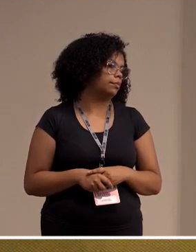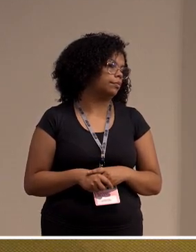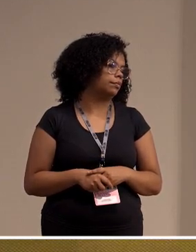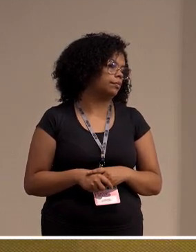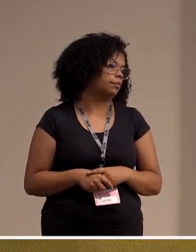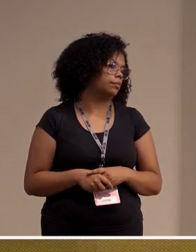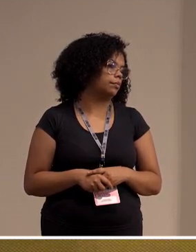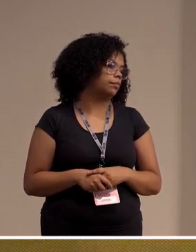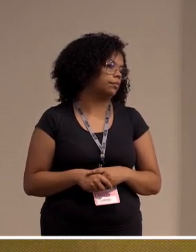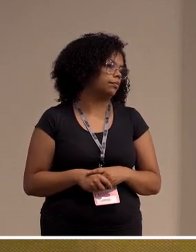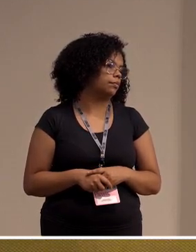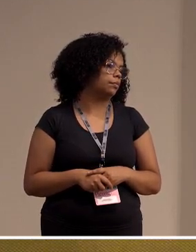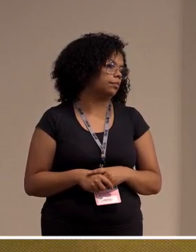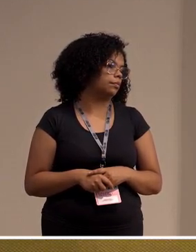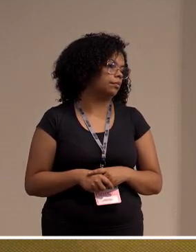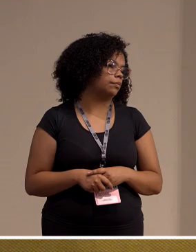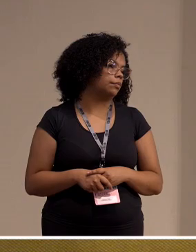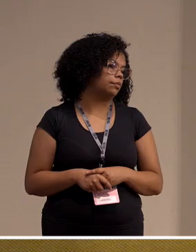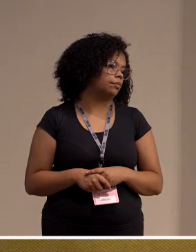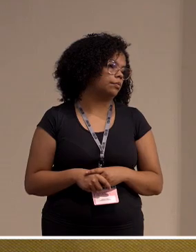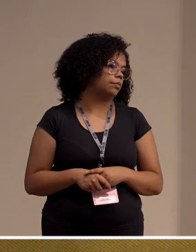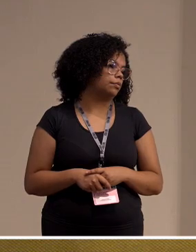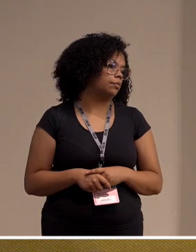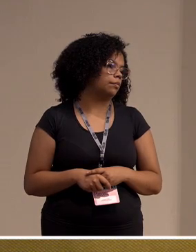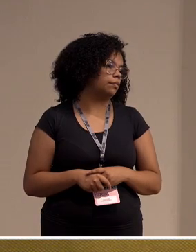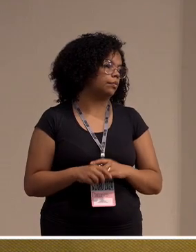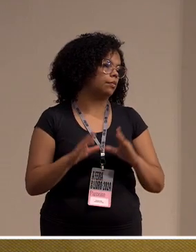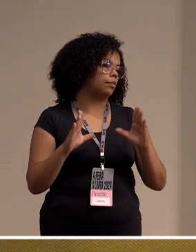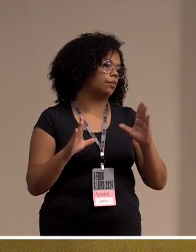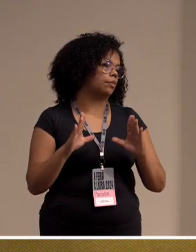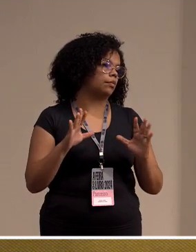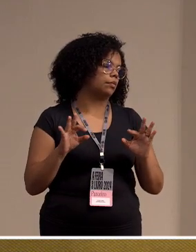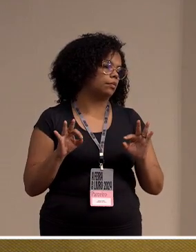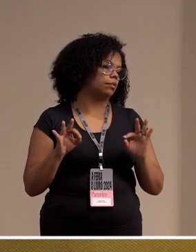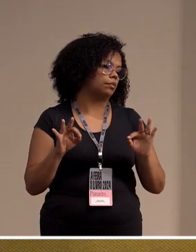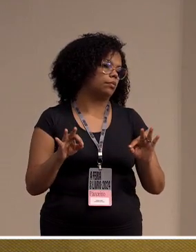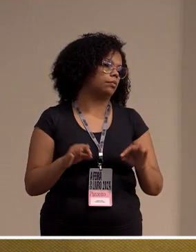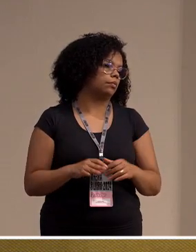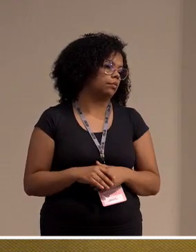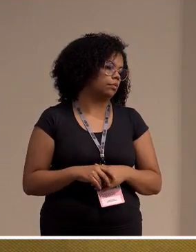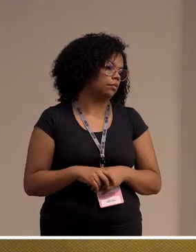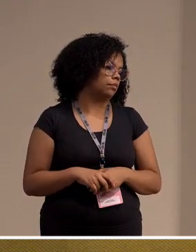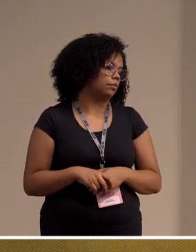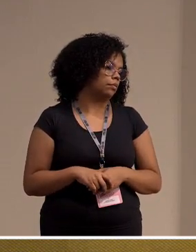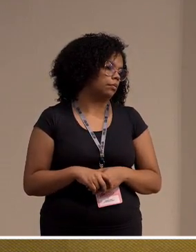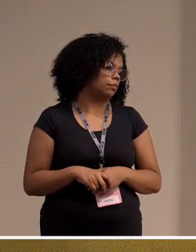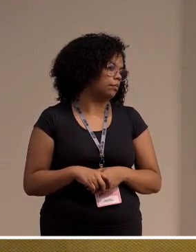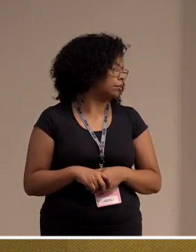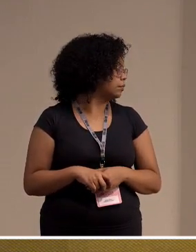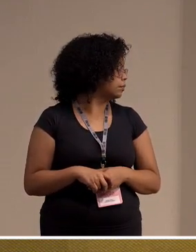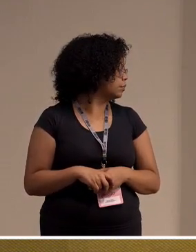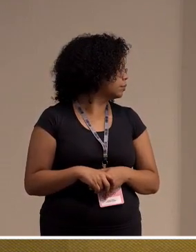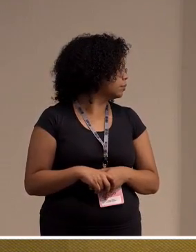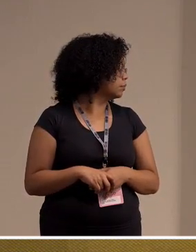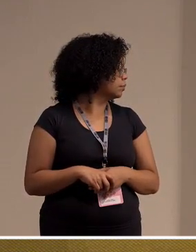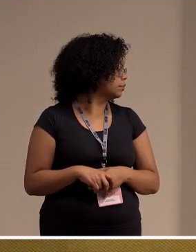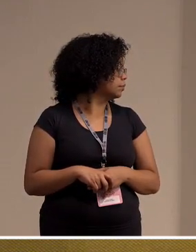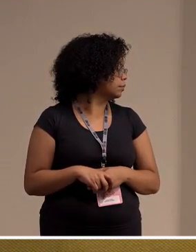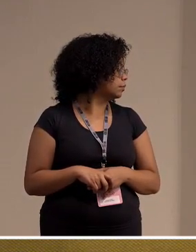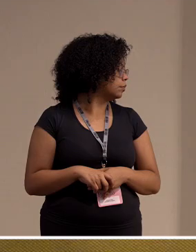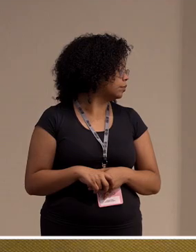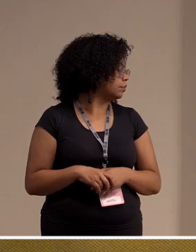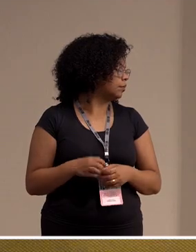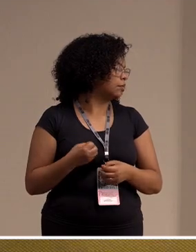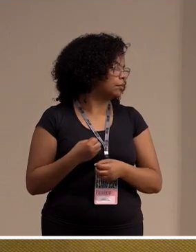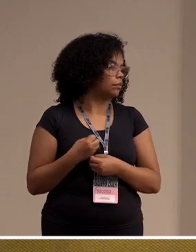What is the right moment? I mean, it's difficult. I mean, part of it is instinctive, and part of it is